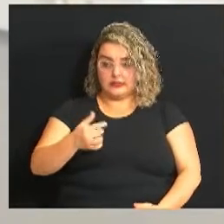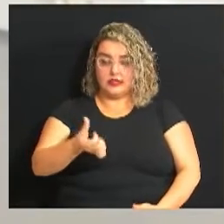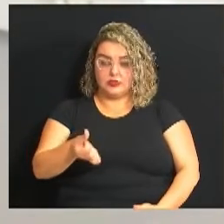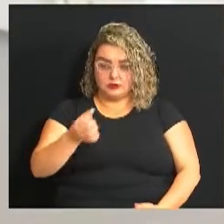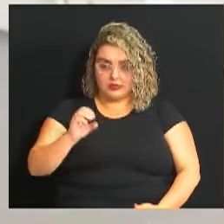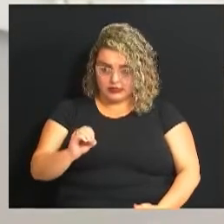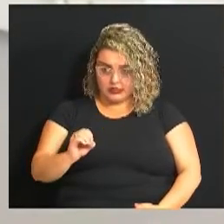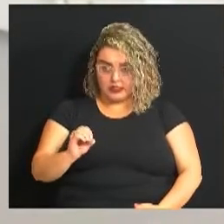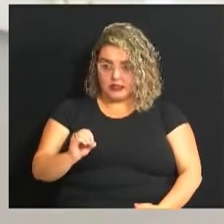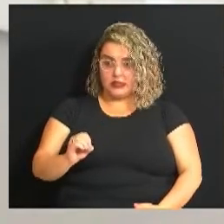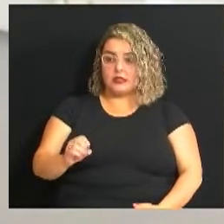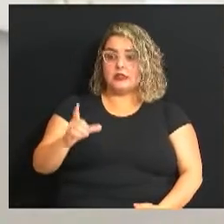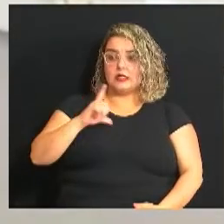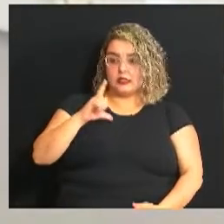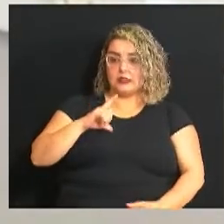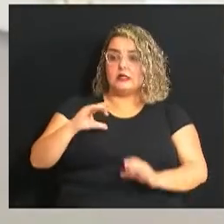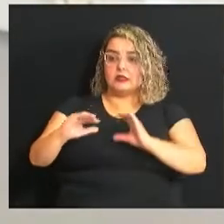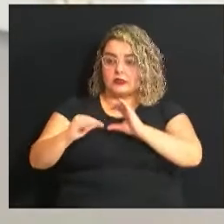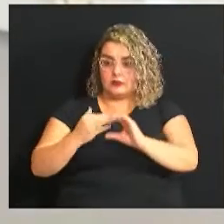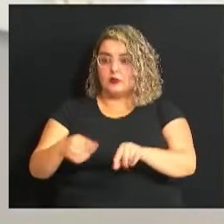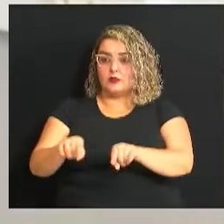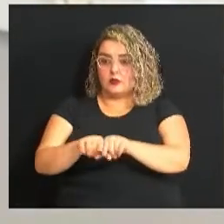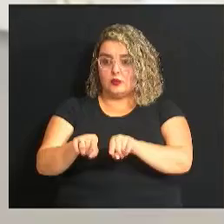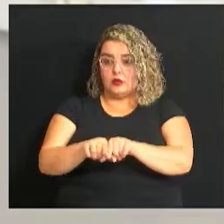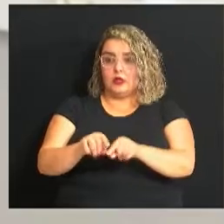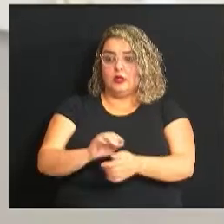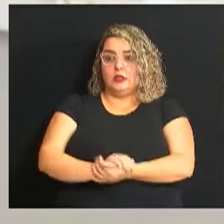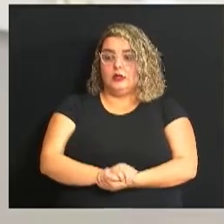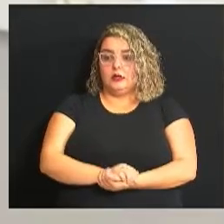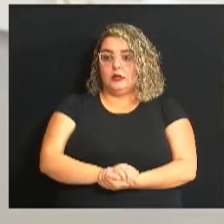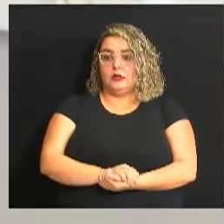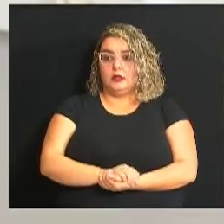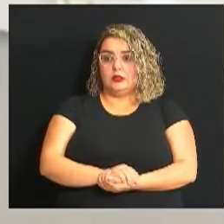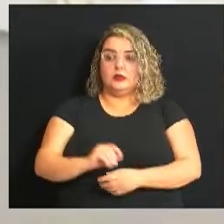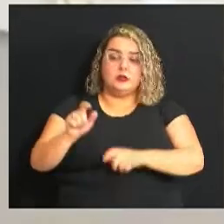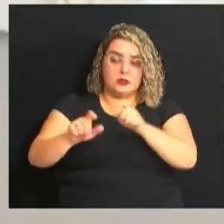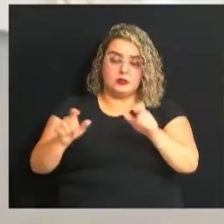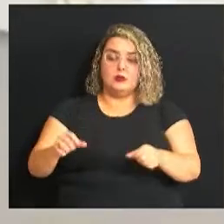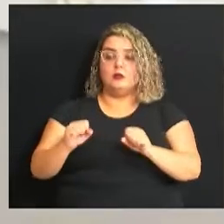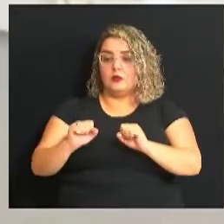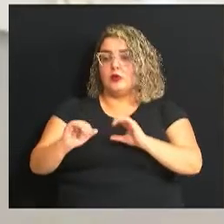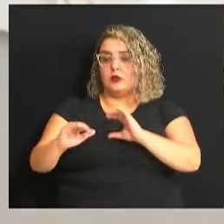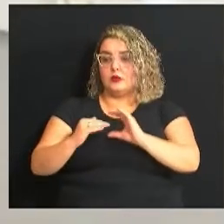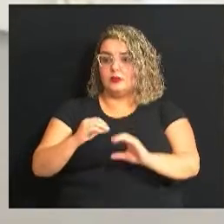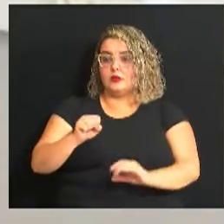3343-6760. E temos um e-mail também, né, que as pessoas podem encaminhar, que é o